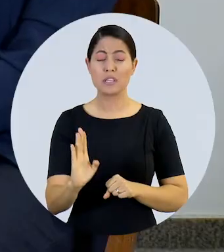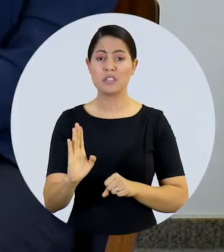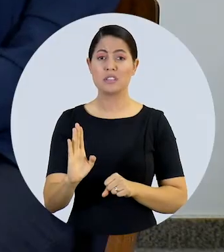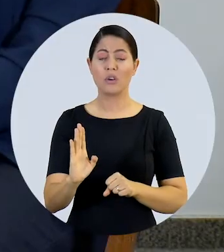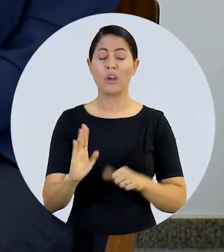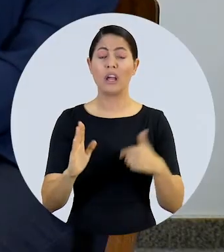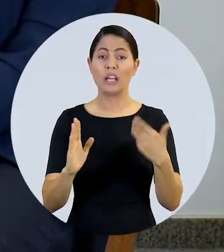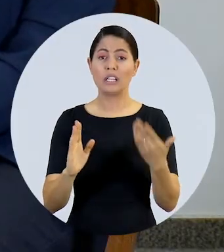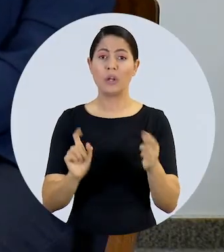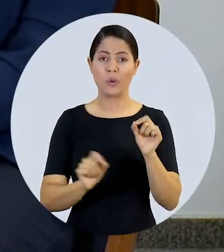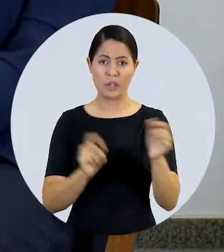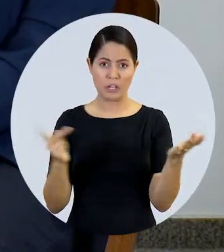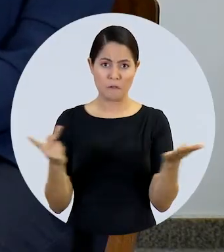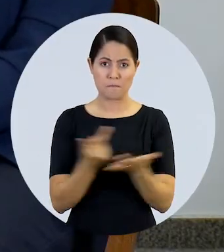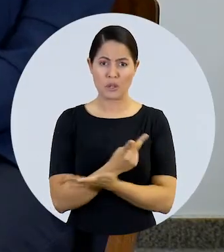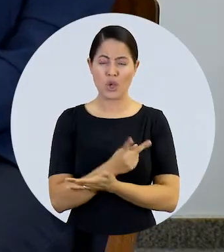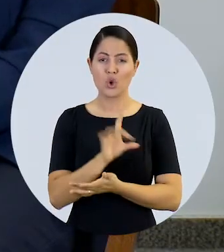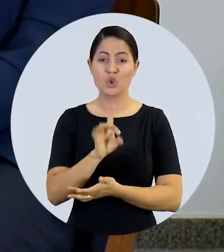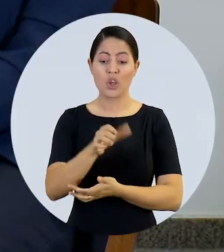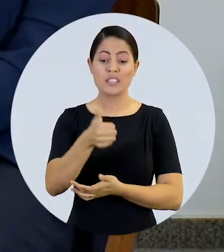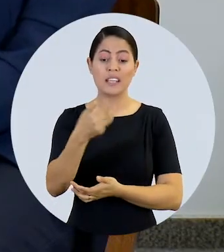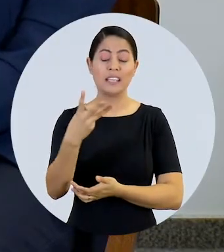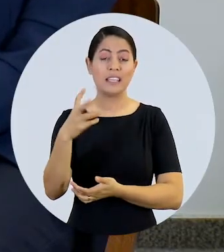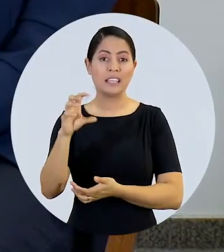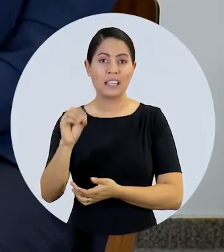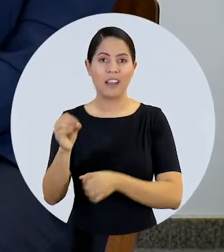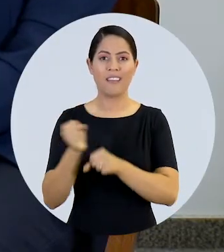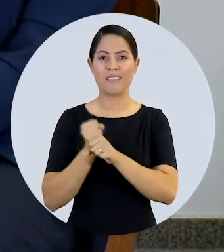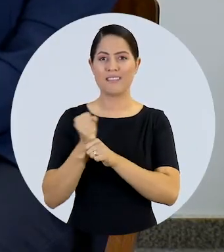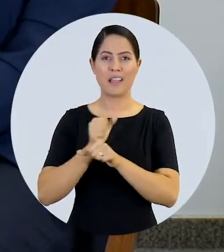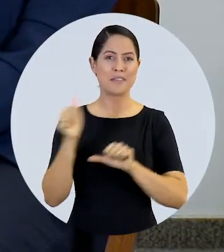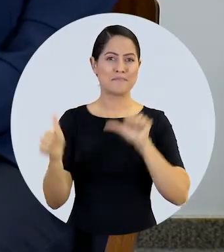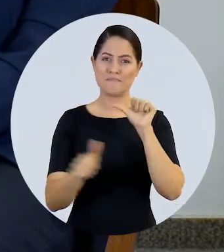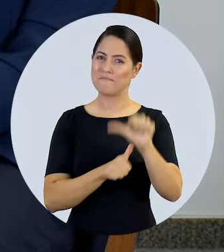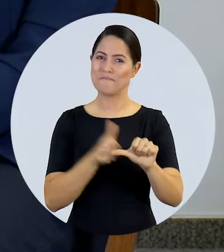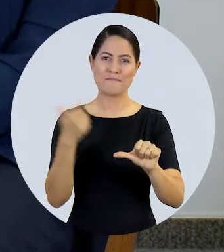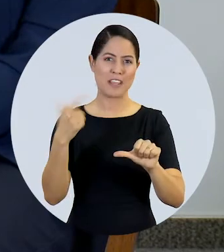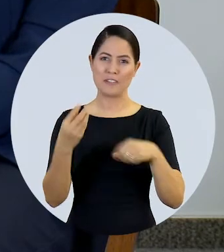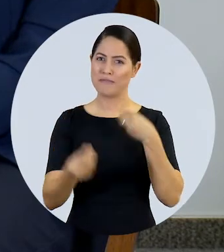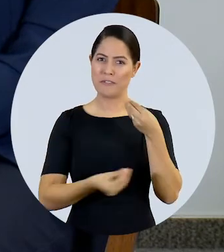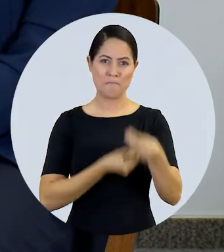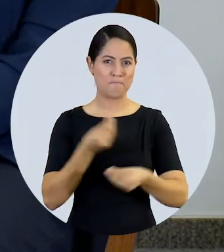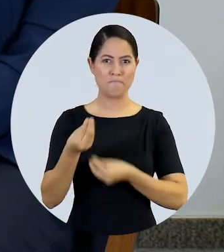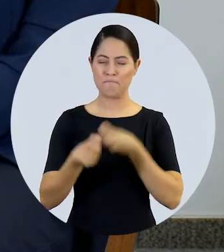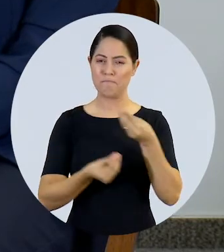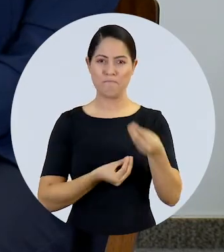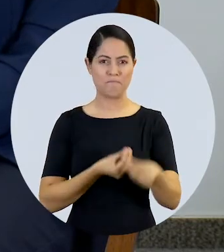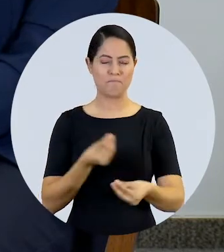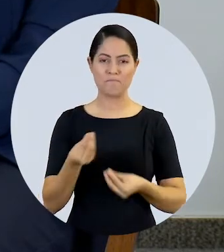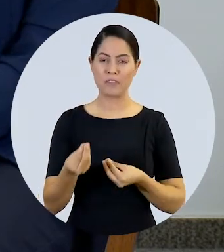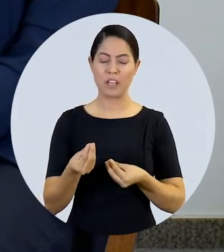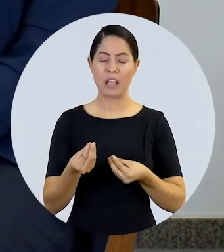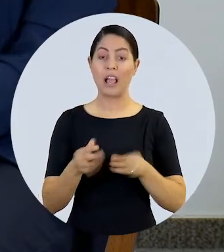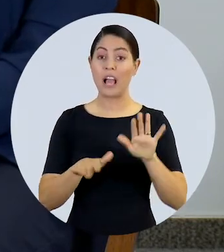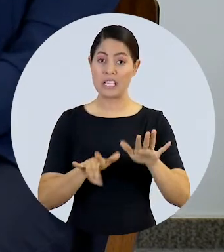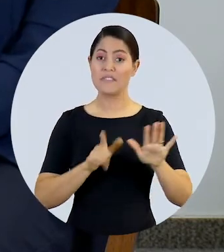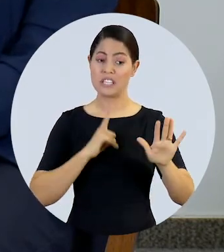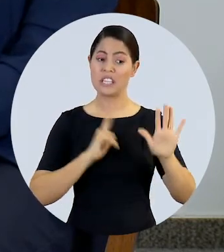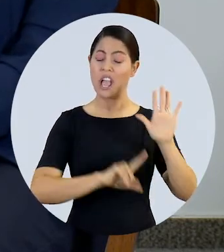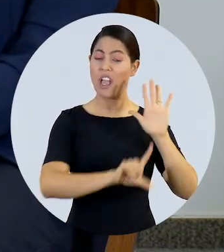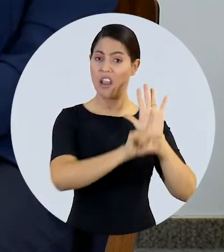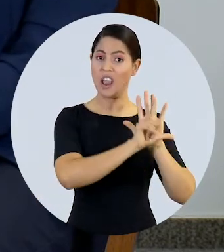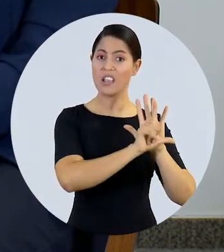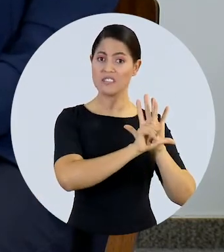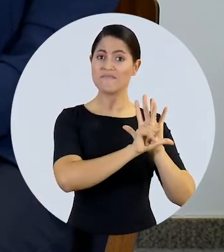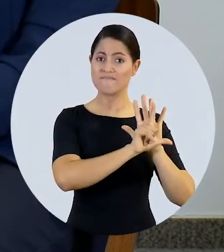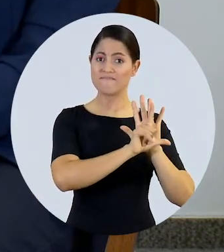institucionalizado. Então, só 130 anos de abolição não dá conta de você mudar a lógica e a ordem desse país. Mesmo